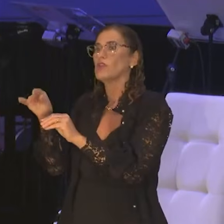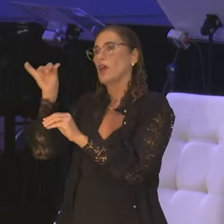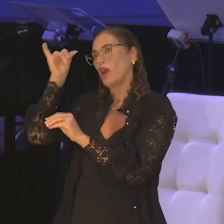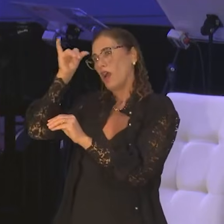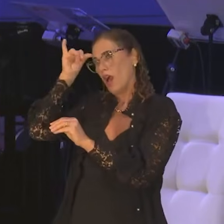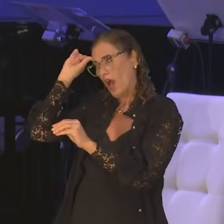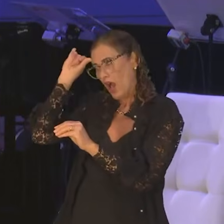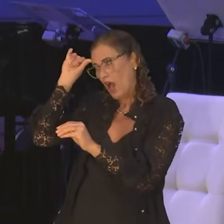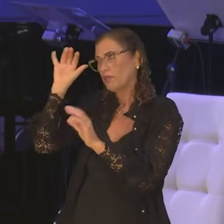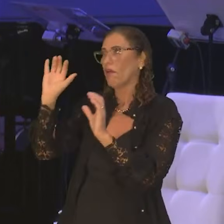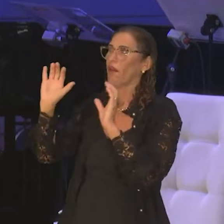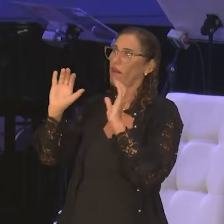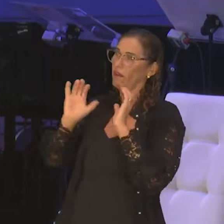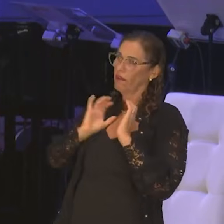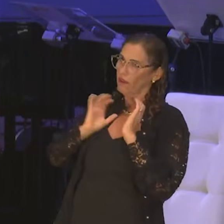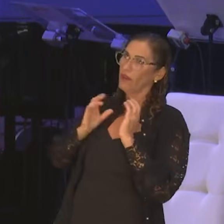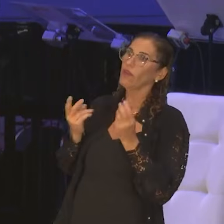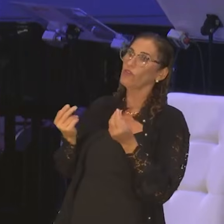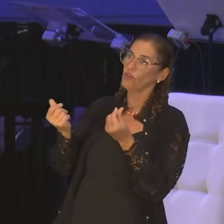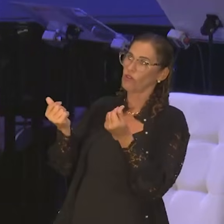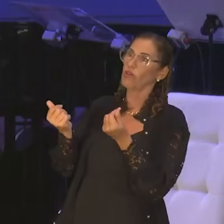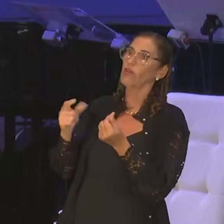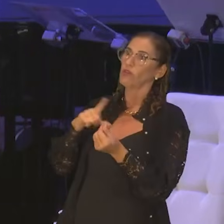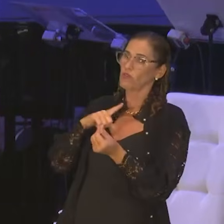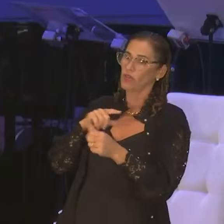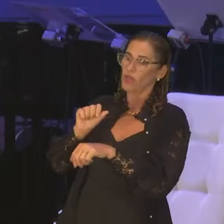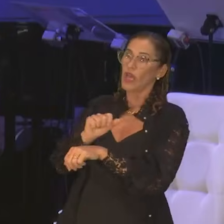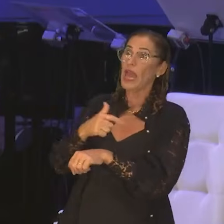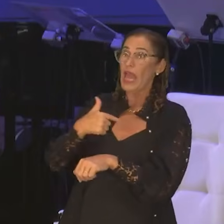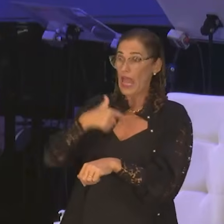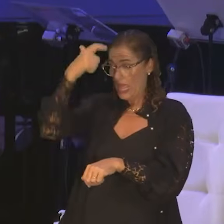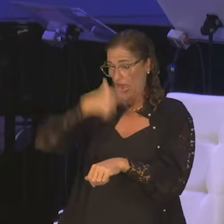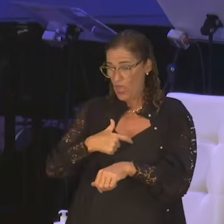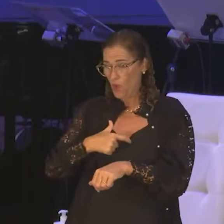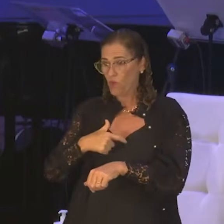tinha riqueza, tinha dinheiro. Eu não tinha nada.